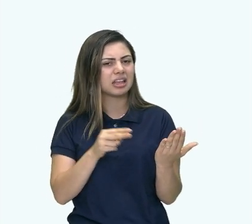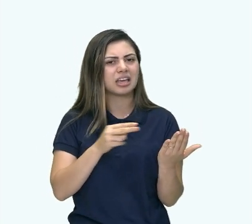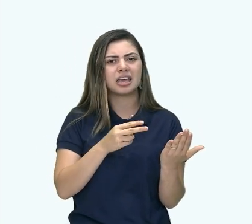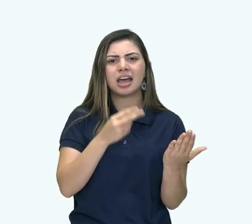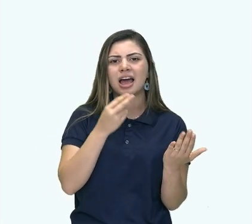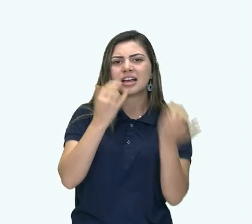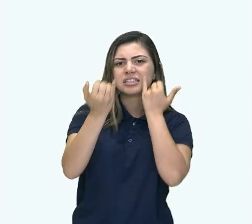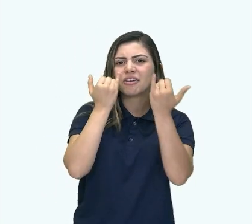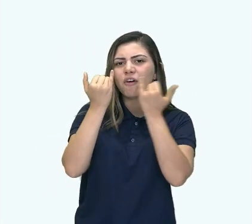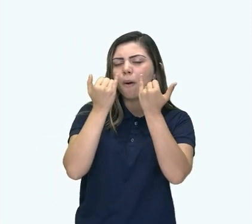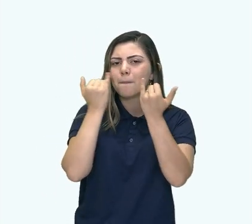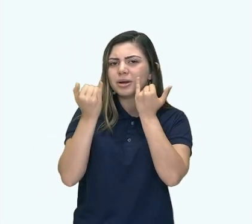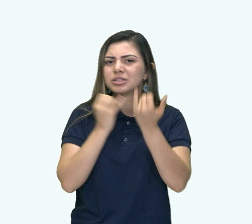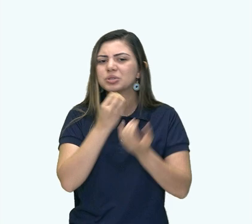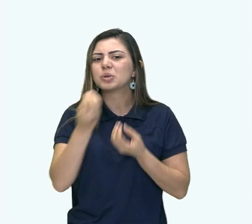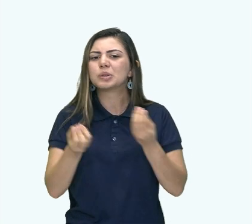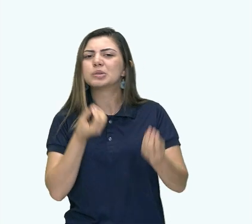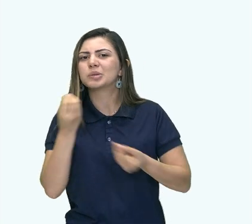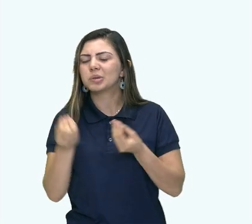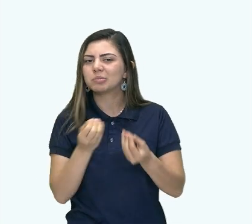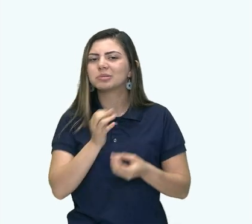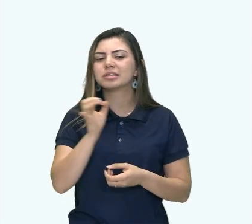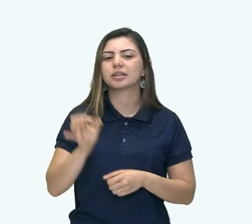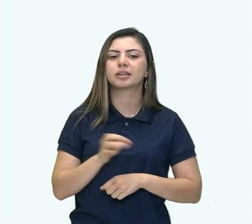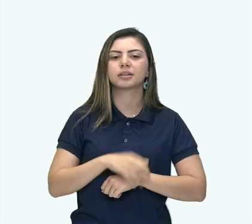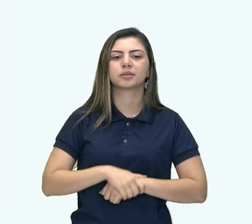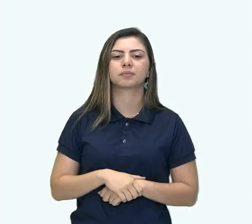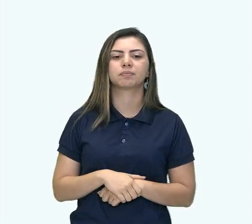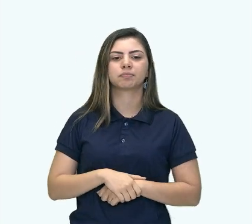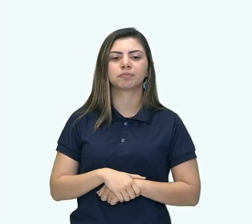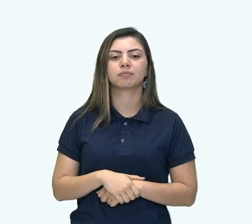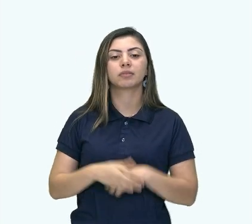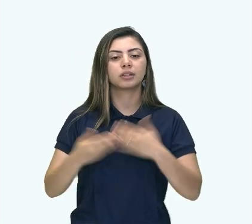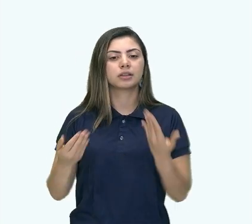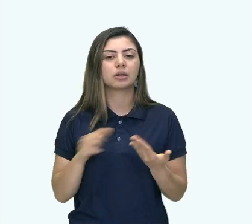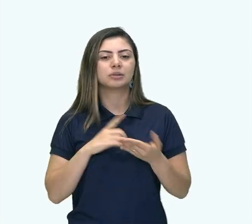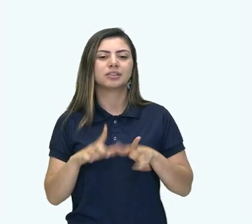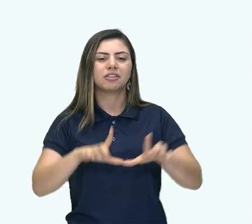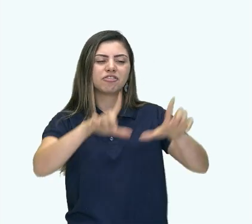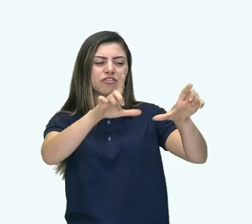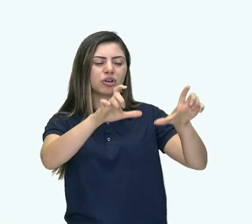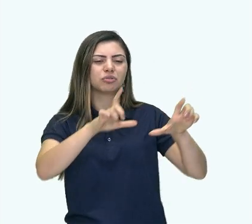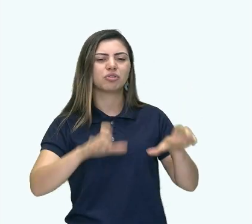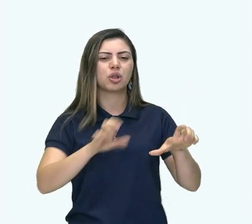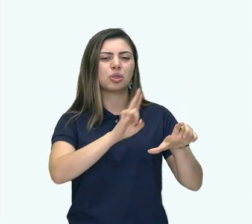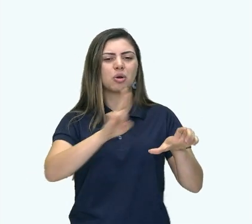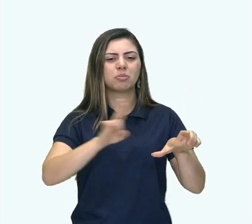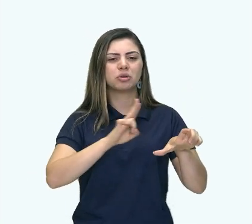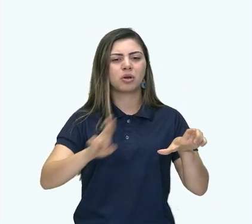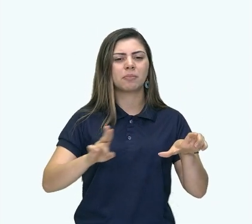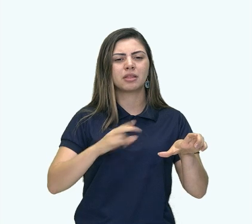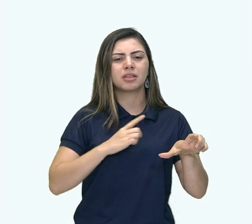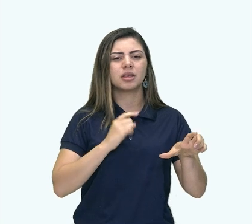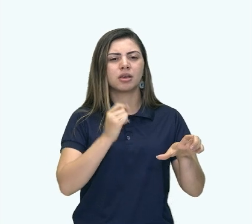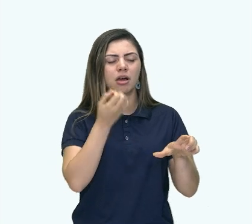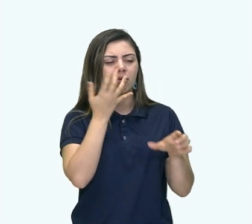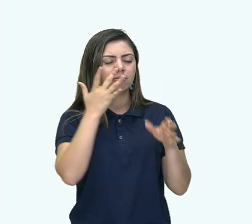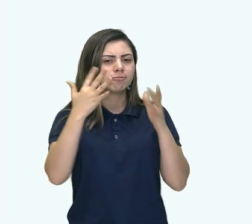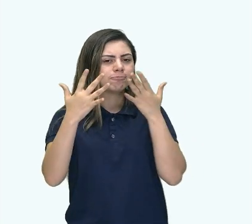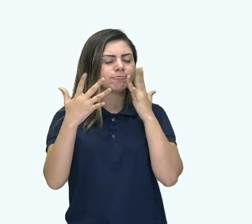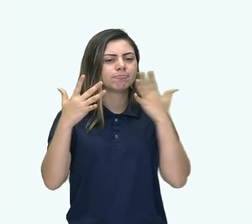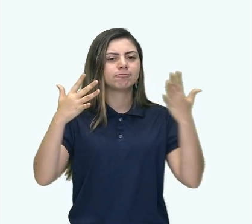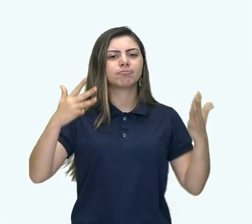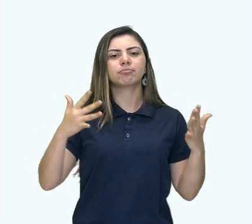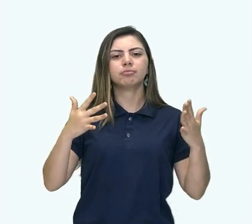notícias? Por que eu vou querer me preocupar? Então, por entre fotos e nomes, os olhos cheios de cores.